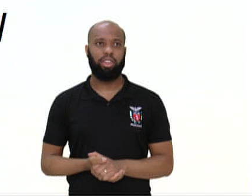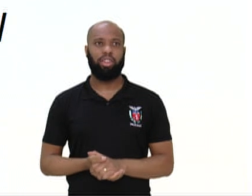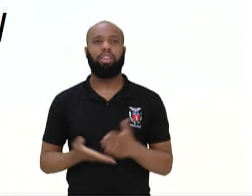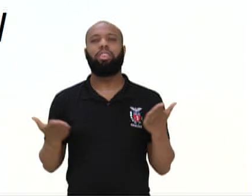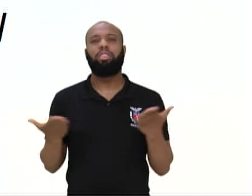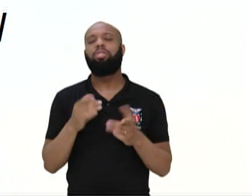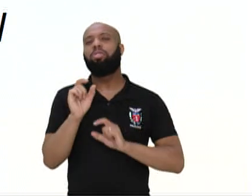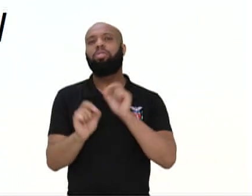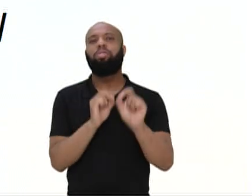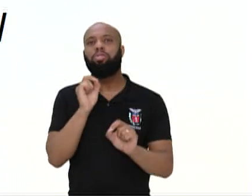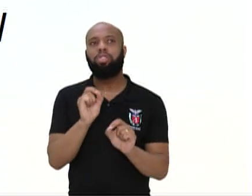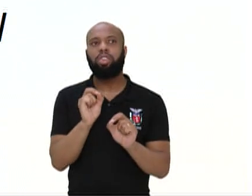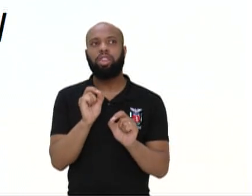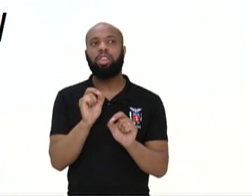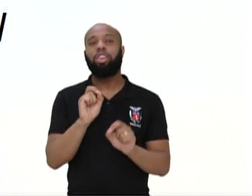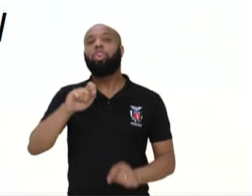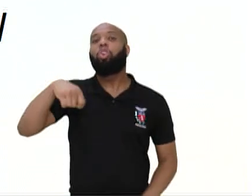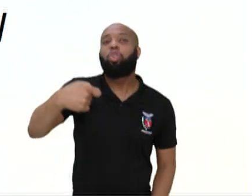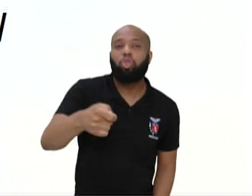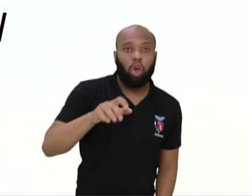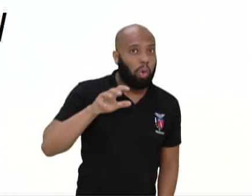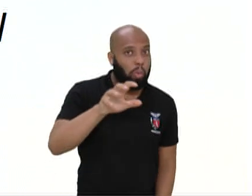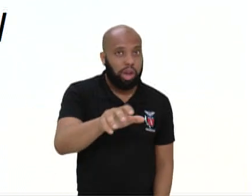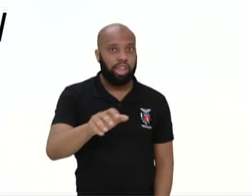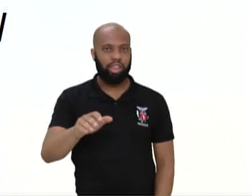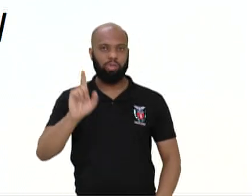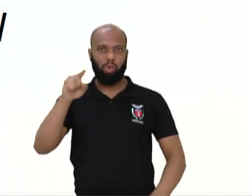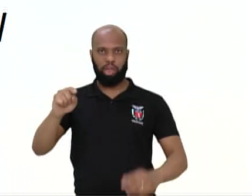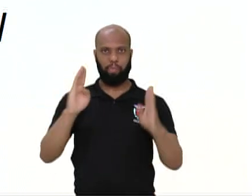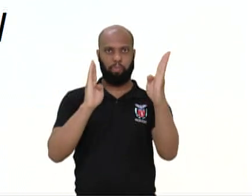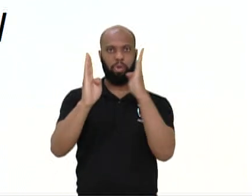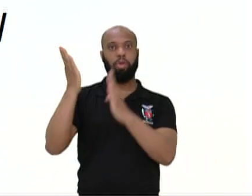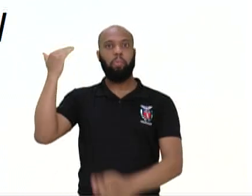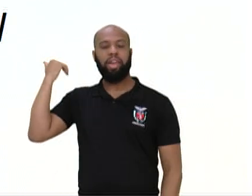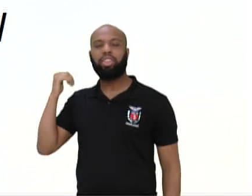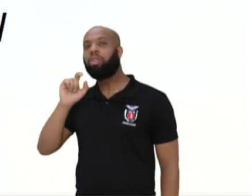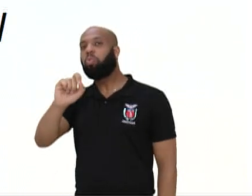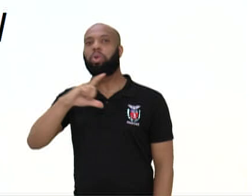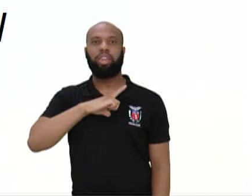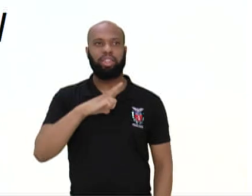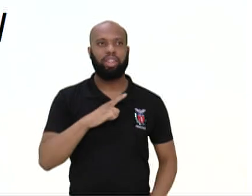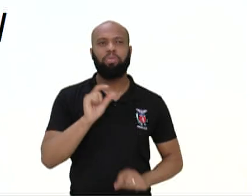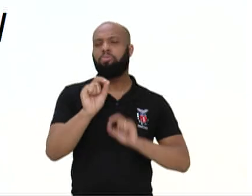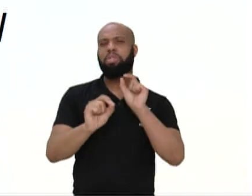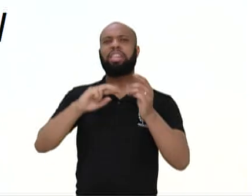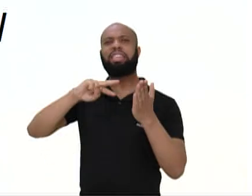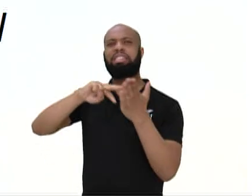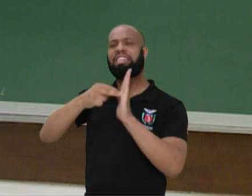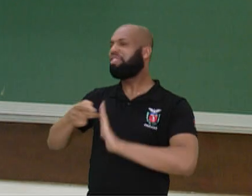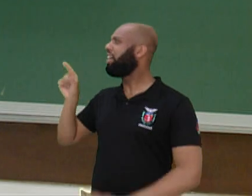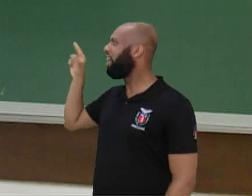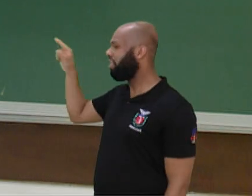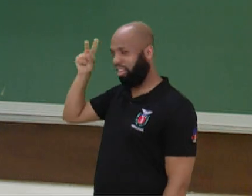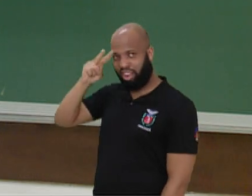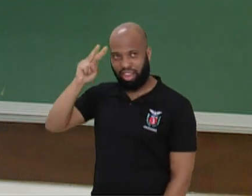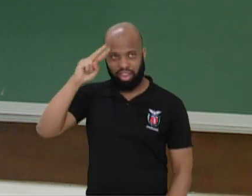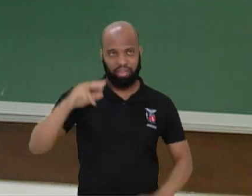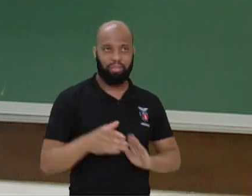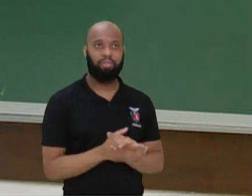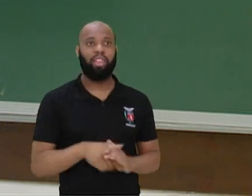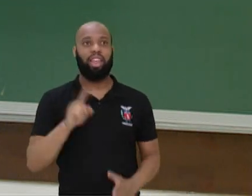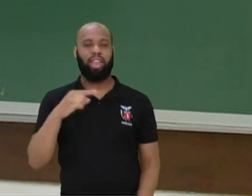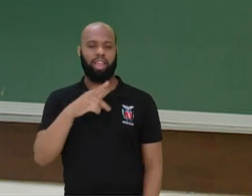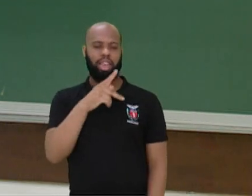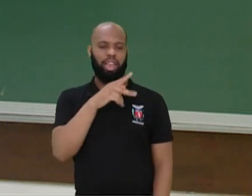E por falar em passado, o que se trata isso aqui, vocês lembram? Ele